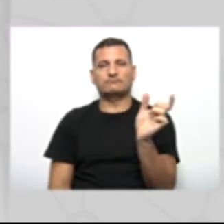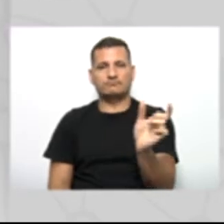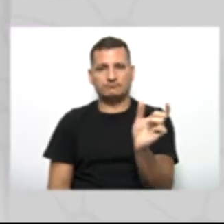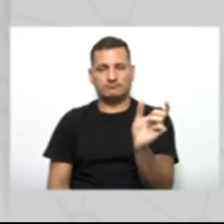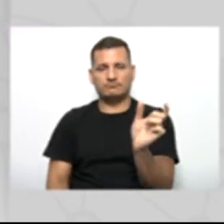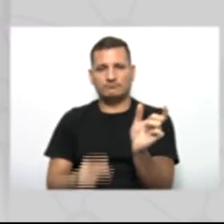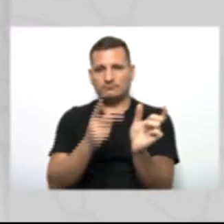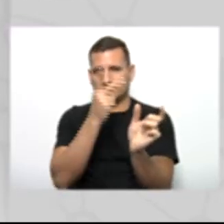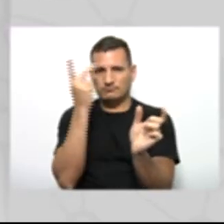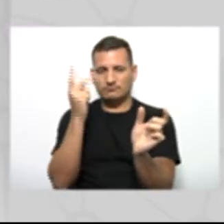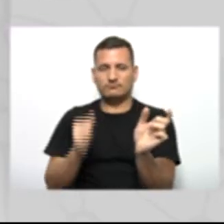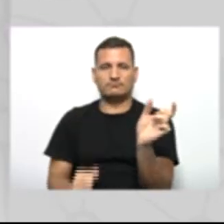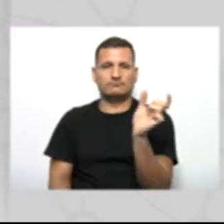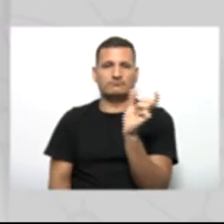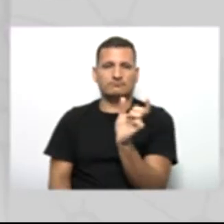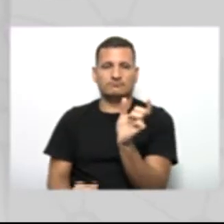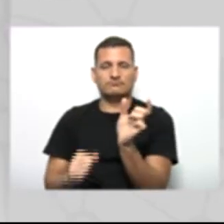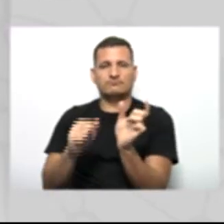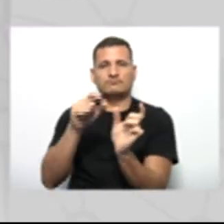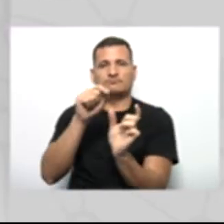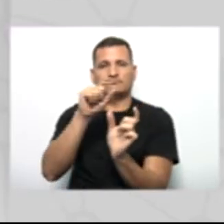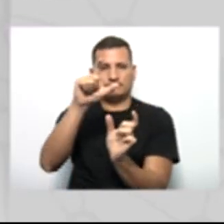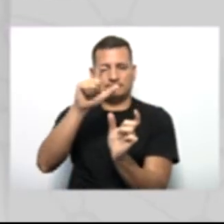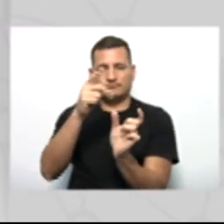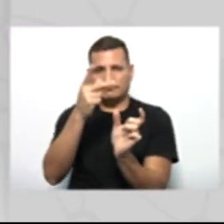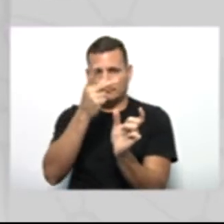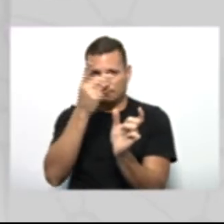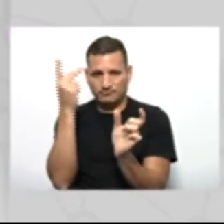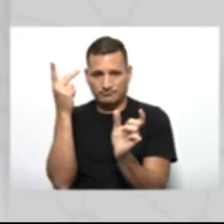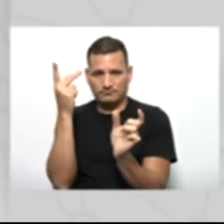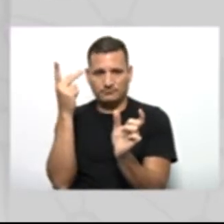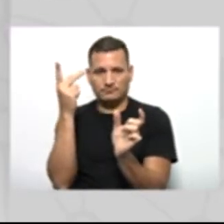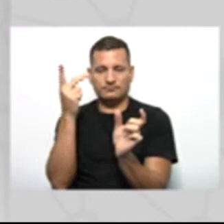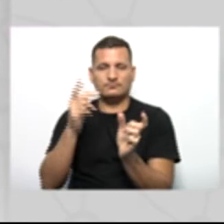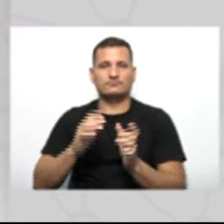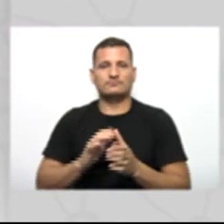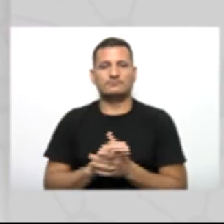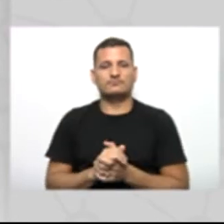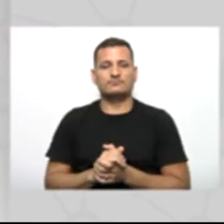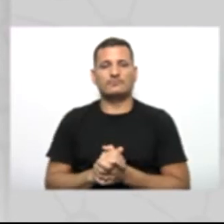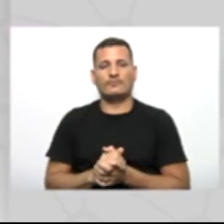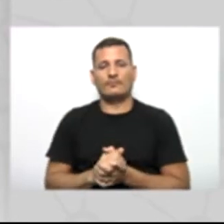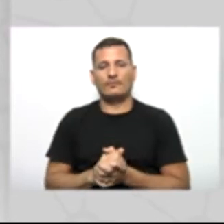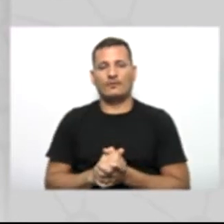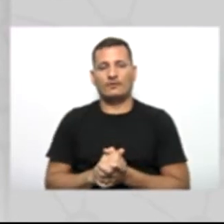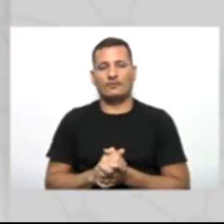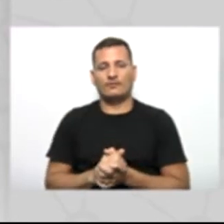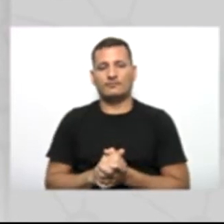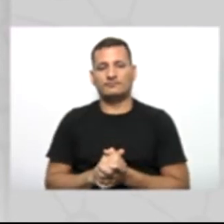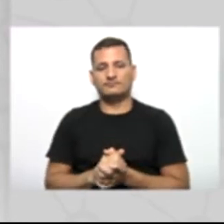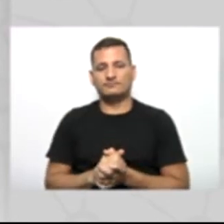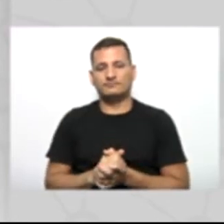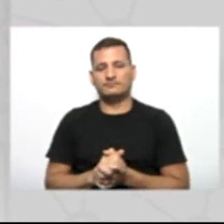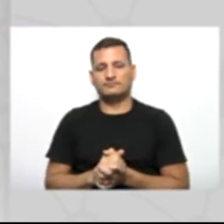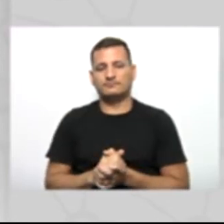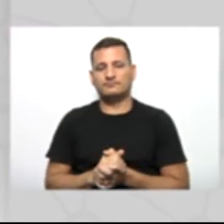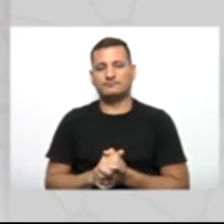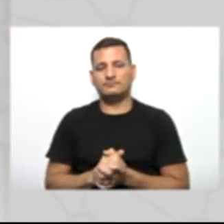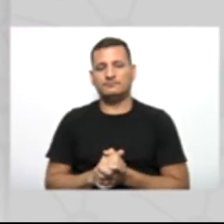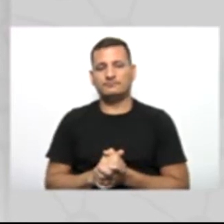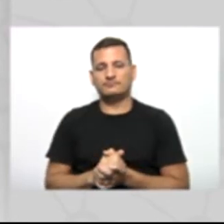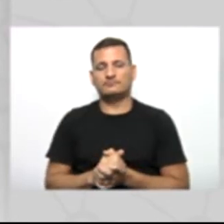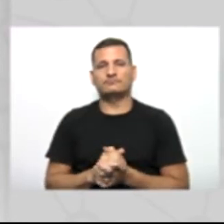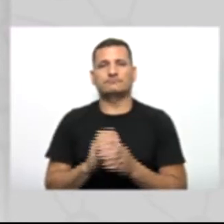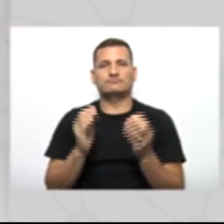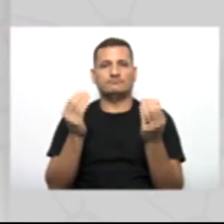P maiúsculo. Vou mandar direto aqui as informações para não ter que pedir para o usuário digitar. Vou colocar lá o nome